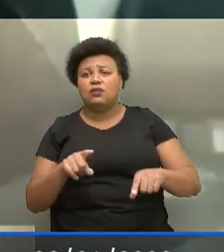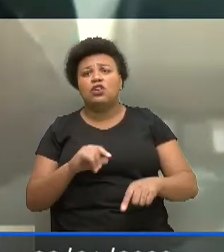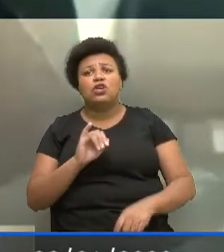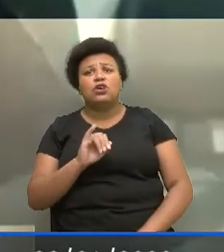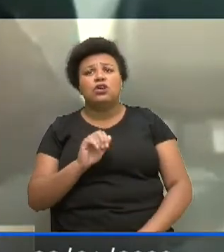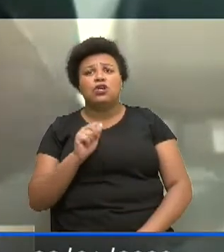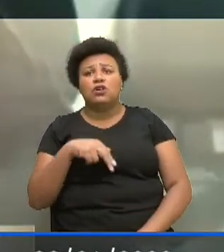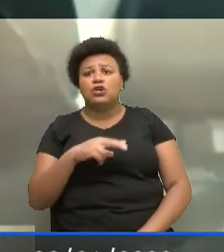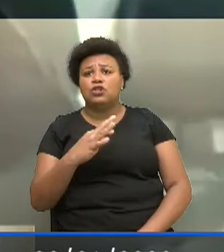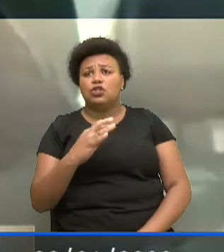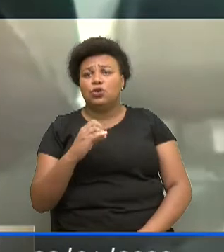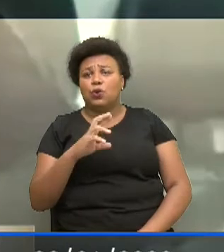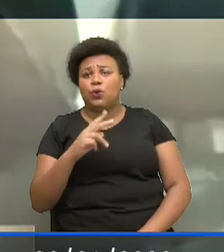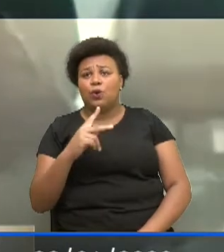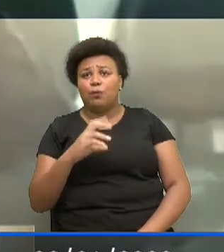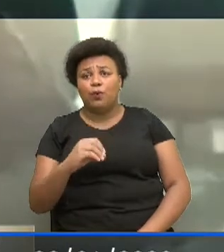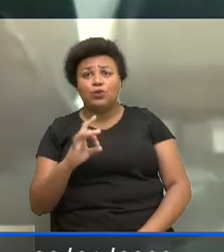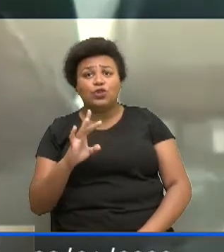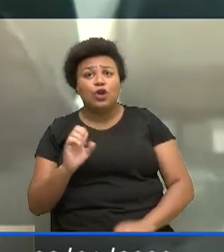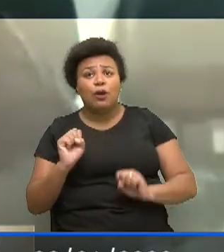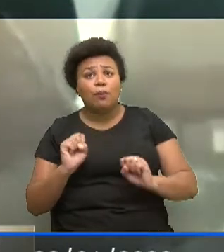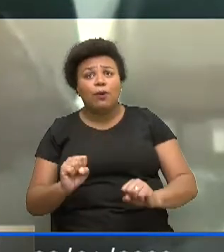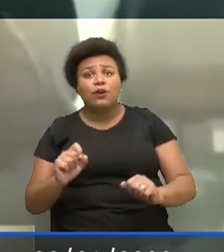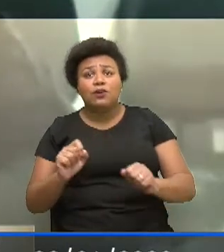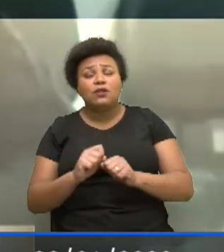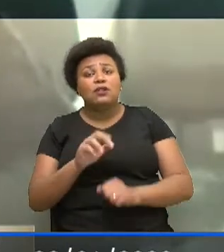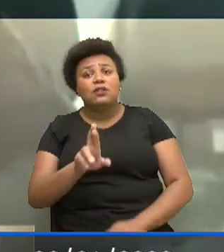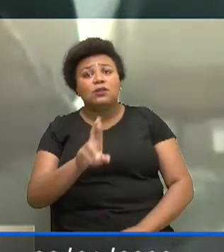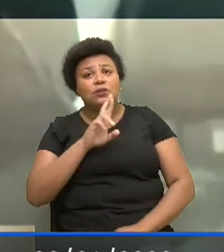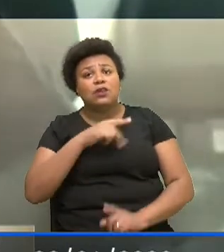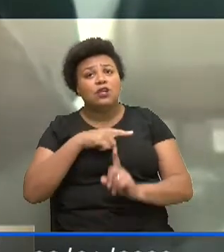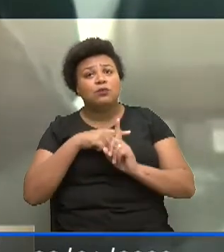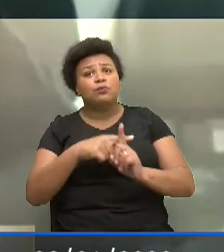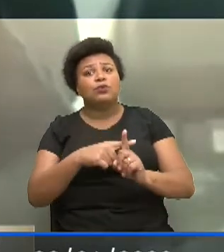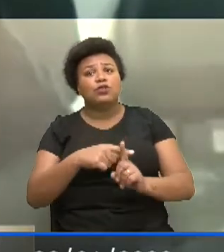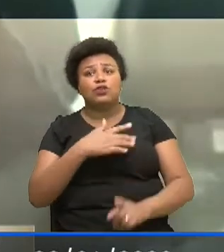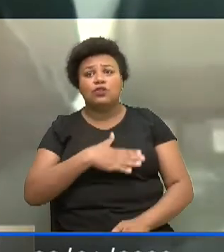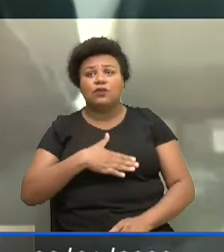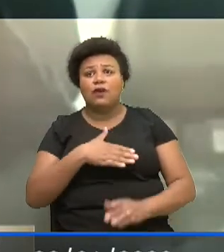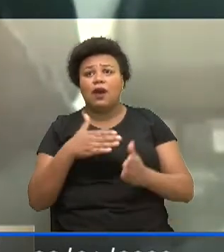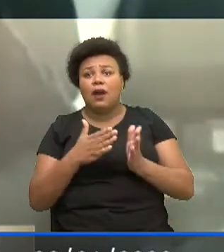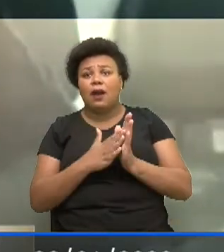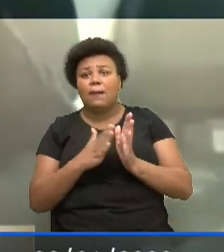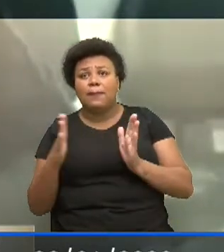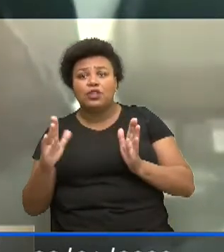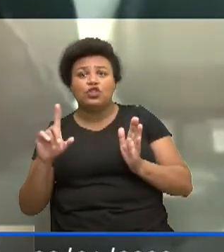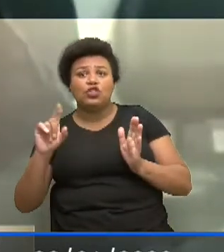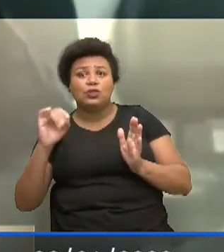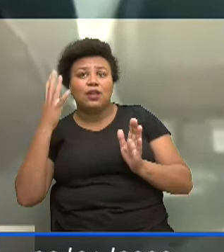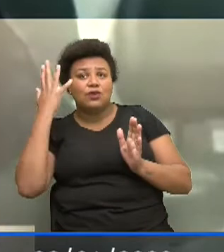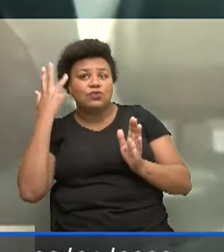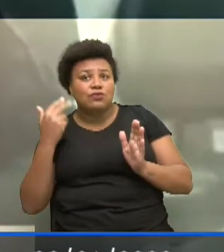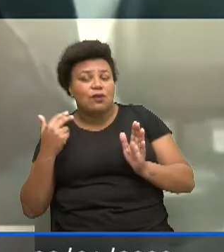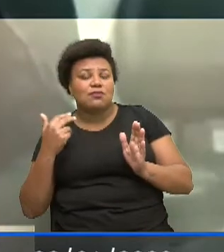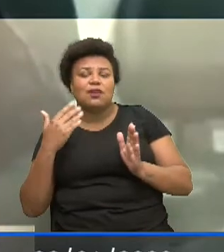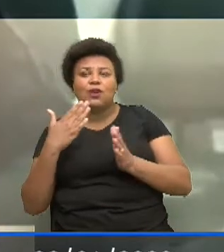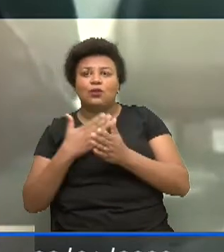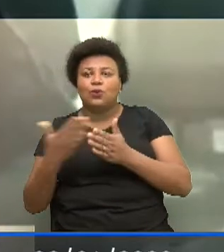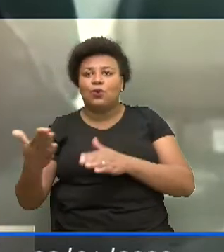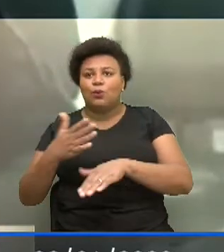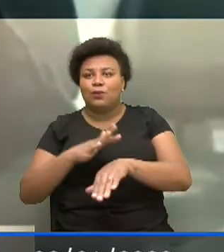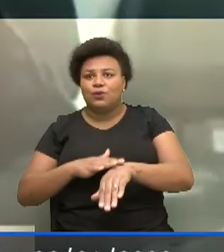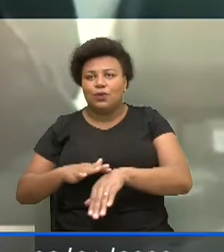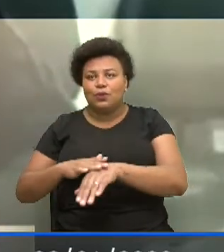só pode ser realizado para ter um resultado positivo satisfatório a partir do 10º dia de início da